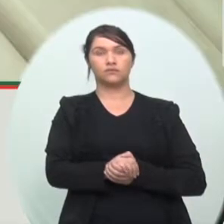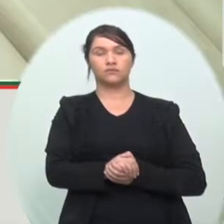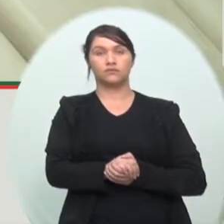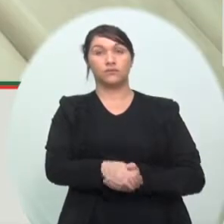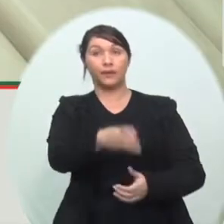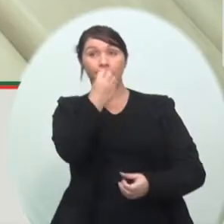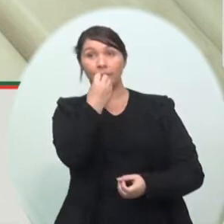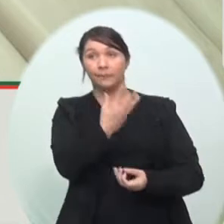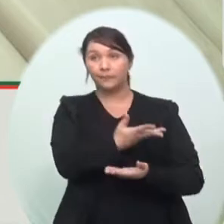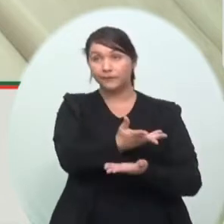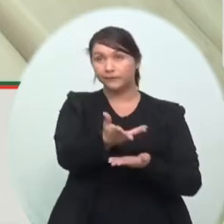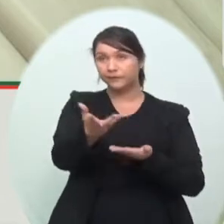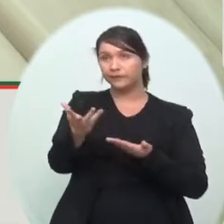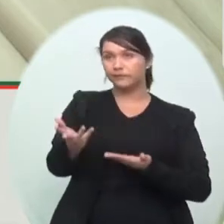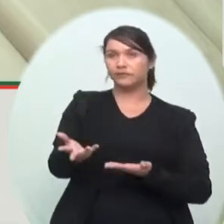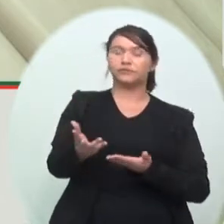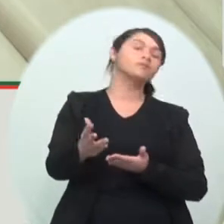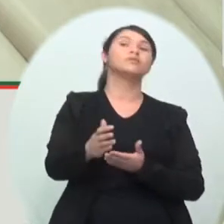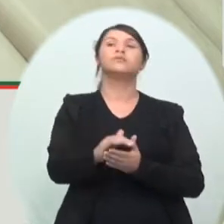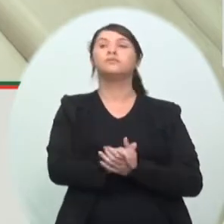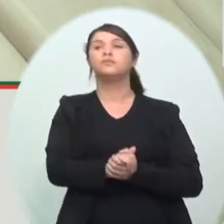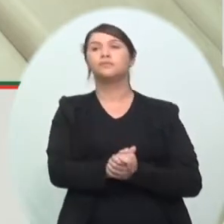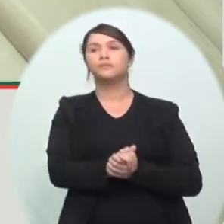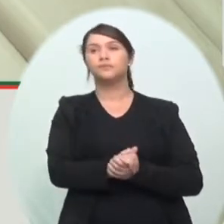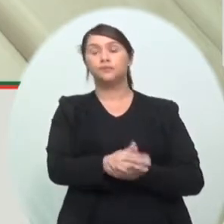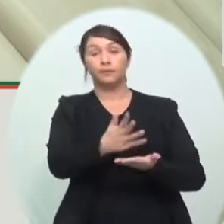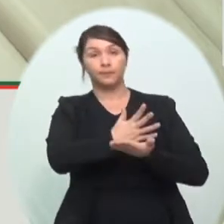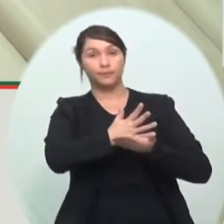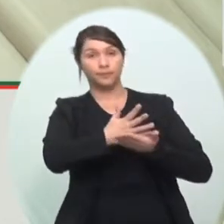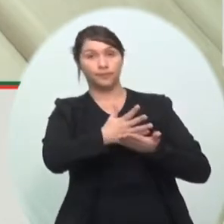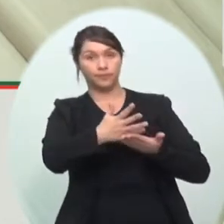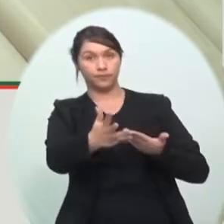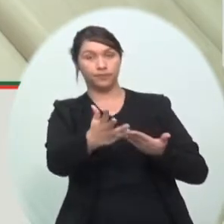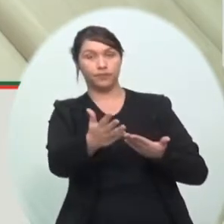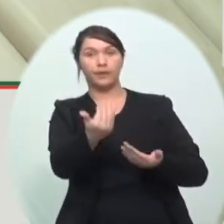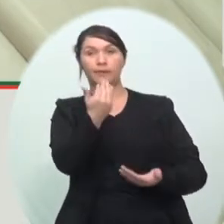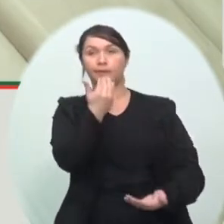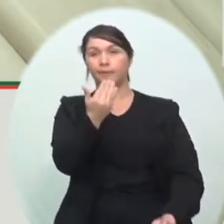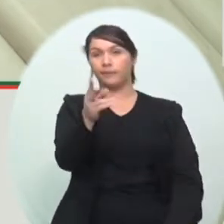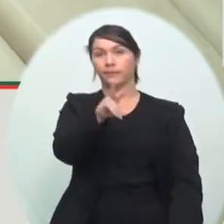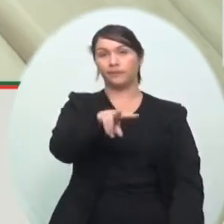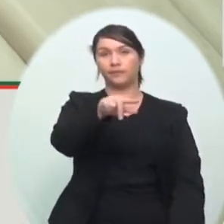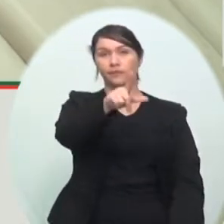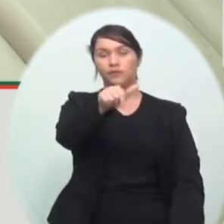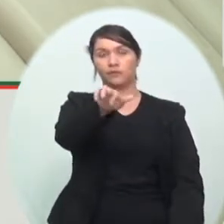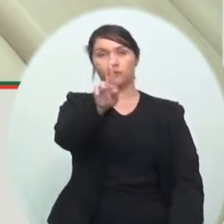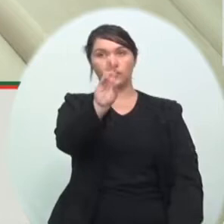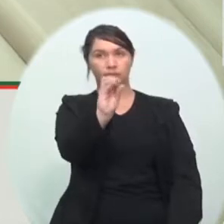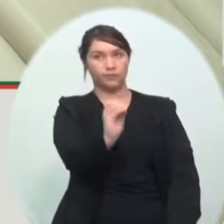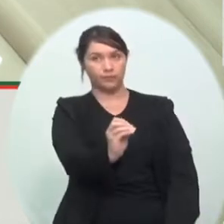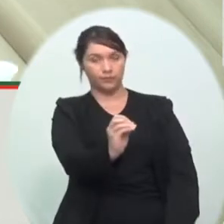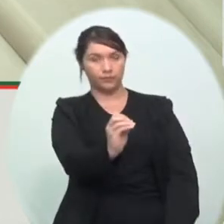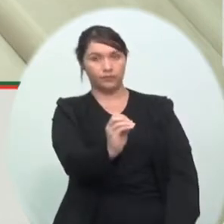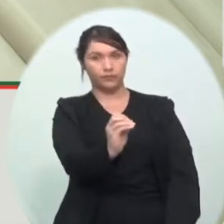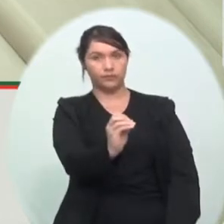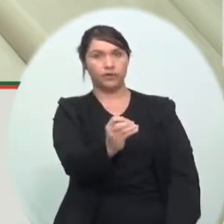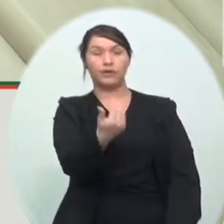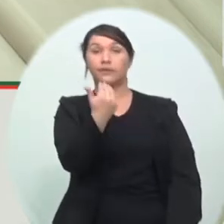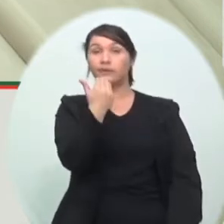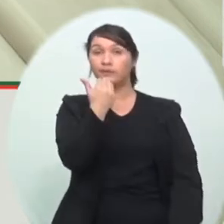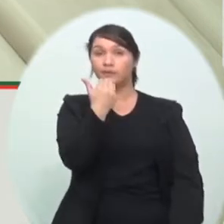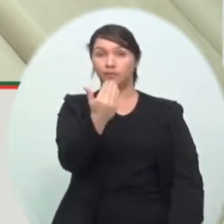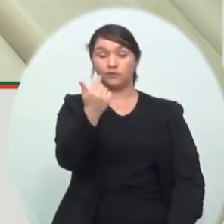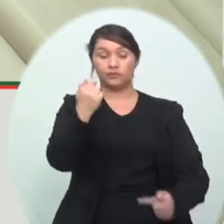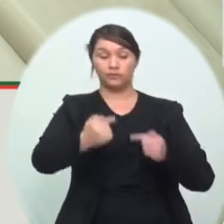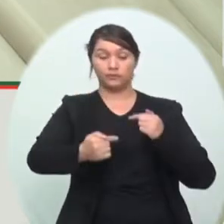Sejam todos bem-vindos. Para dar as boas-vindas aos nossos convidados, convido o vereador Zairo Casagrande, proponente desse